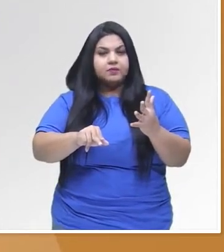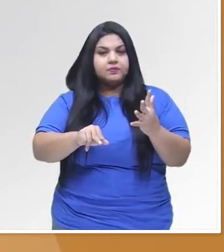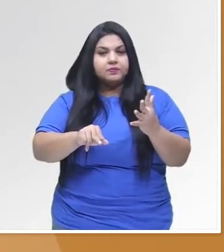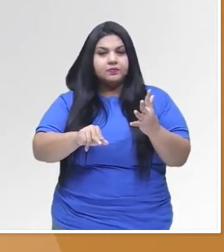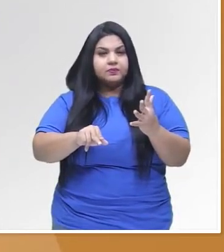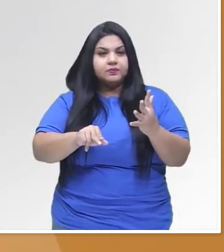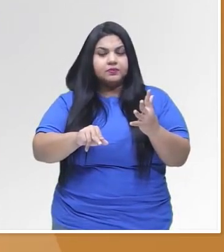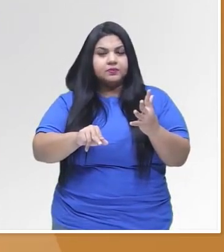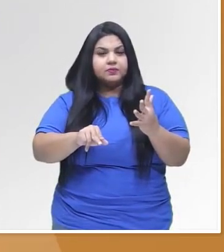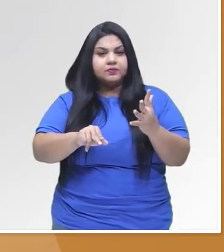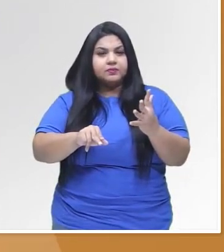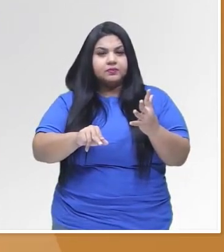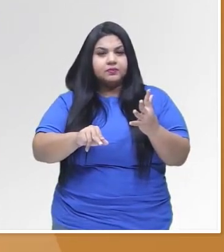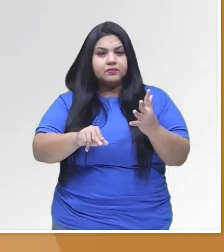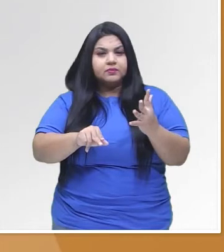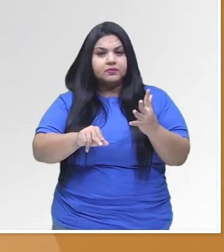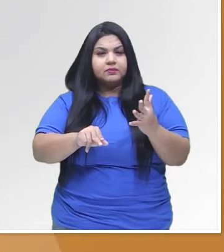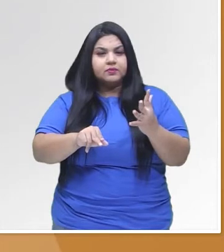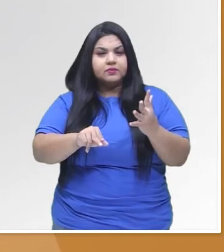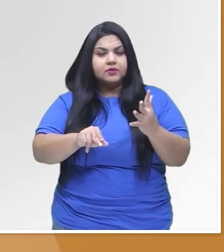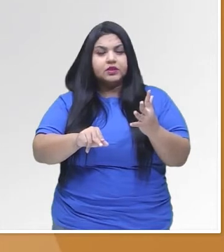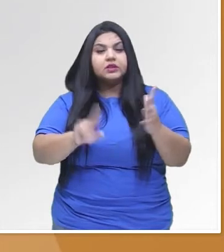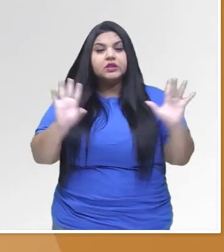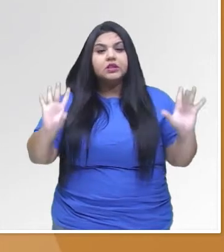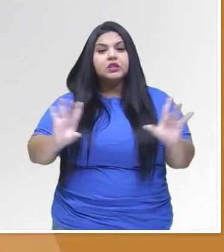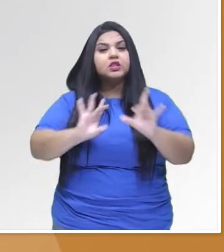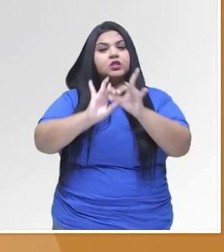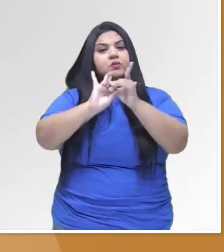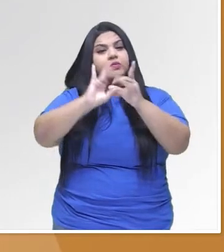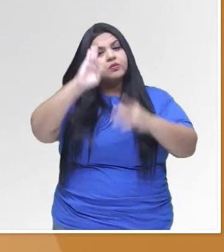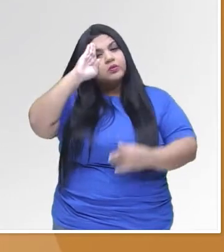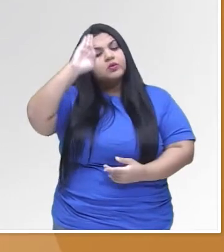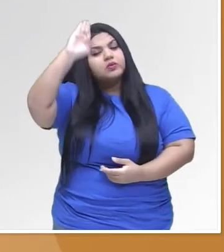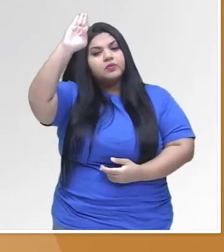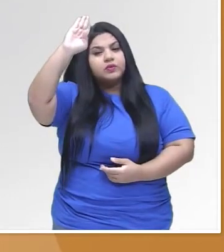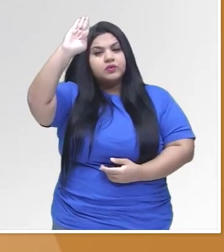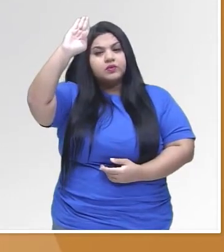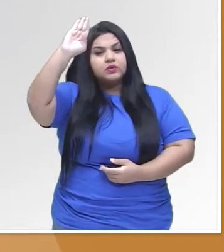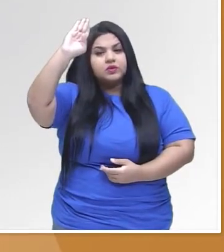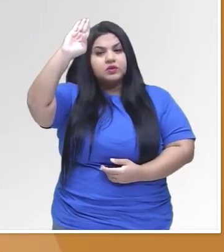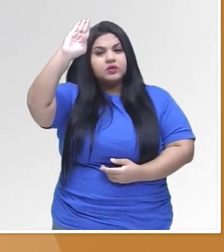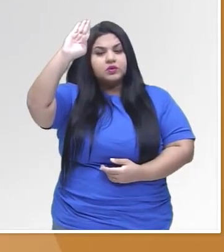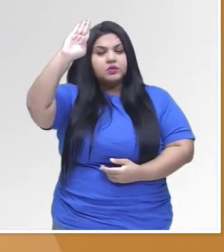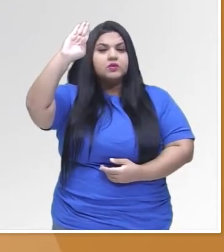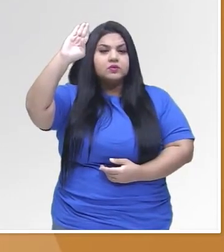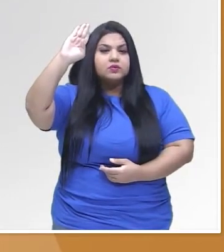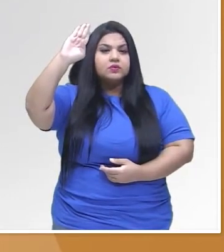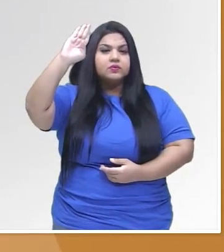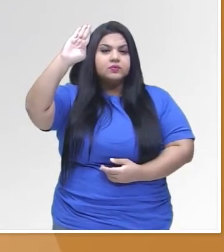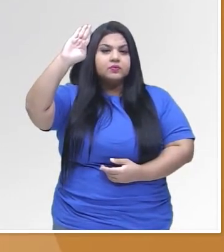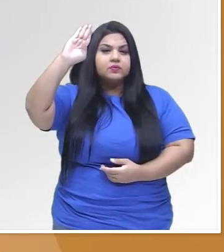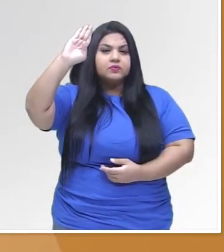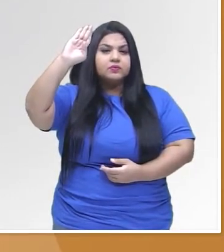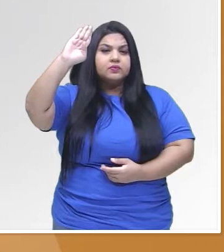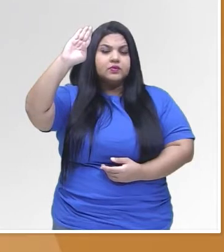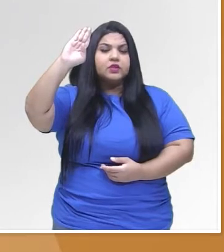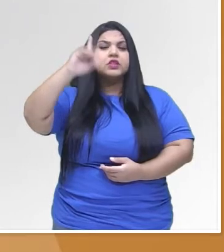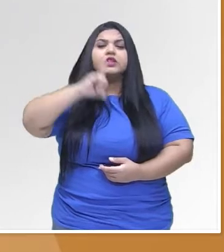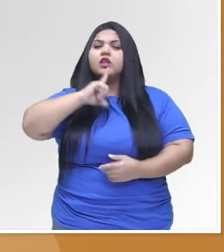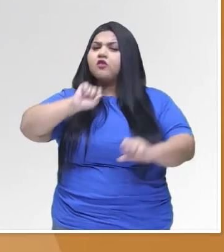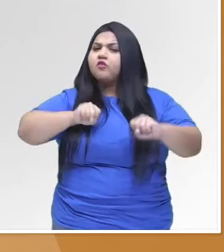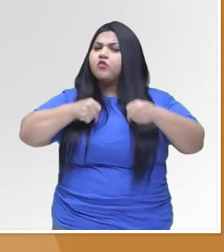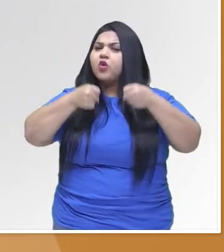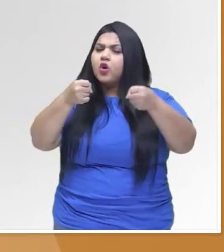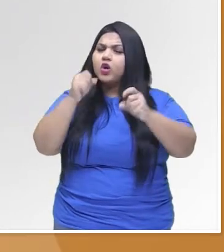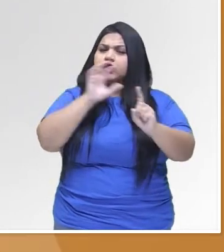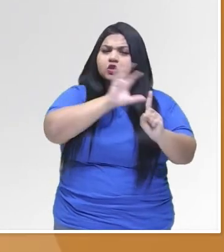tá? E ela está ligada principalmente à região Centro-Sul, né? E ela tem uma forte